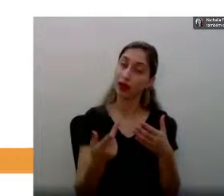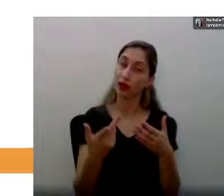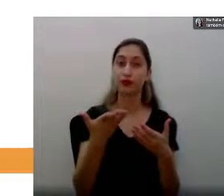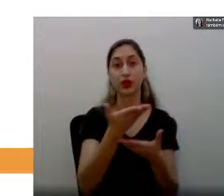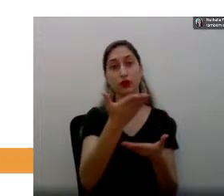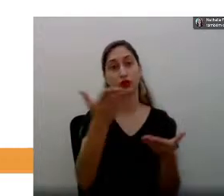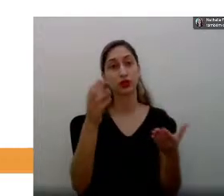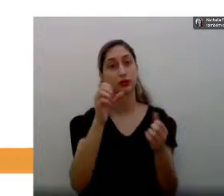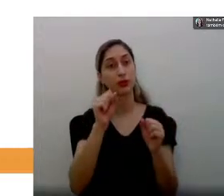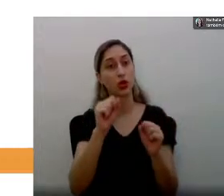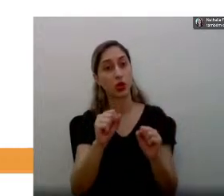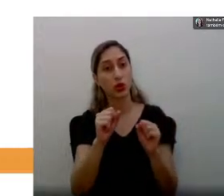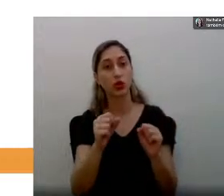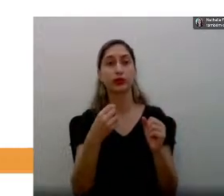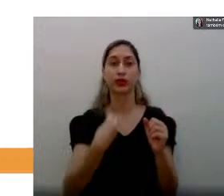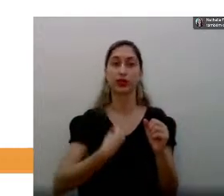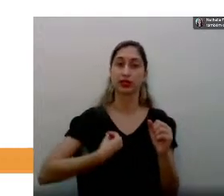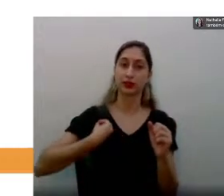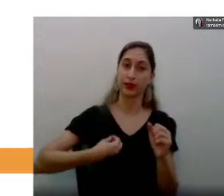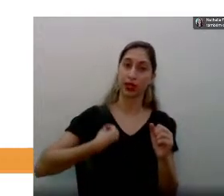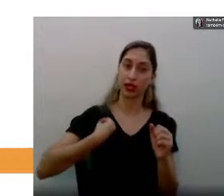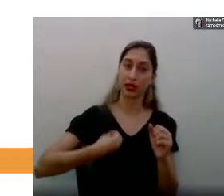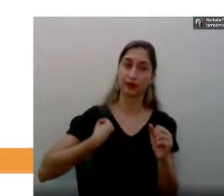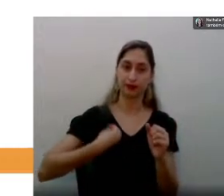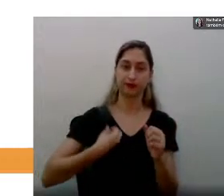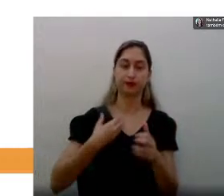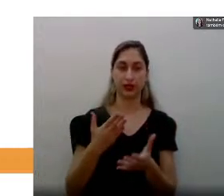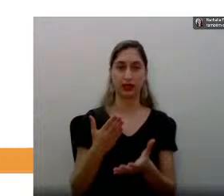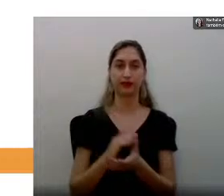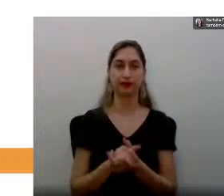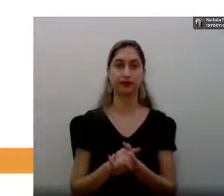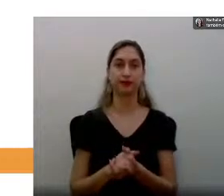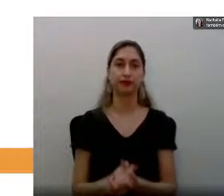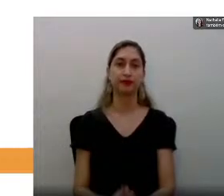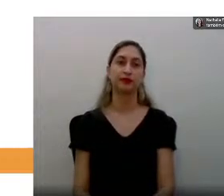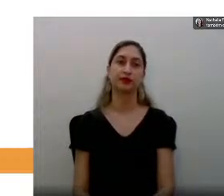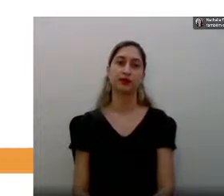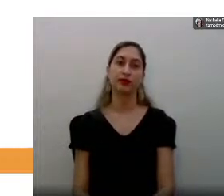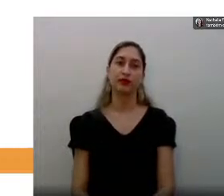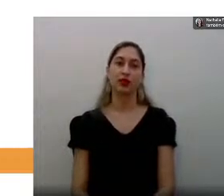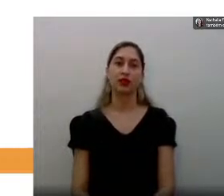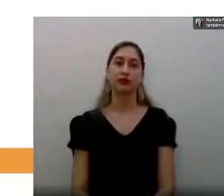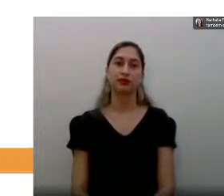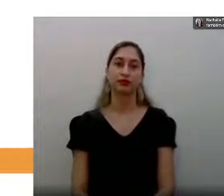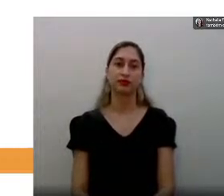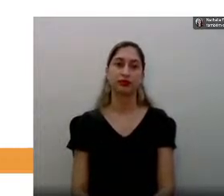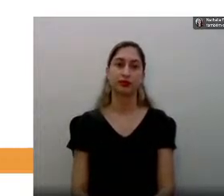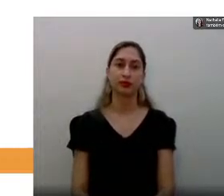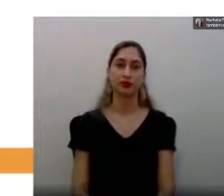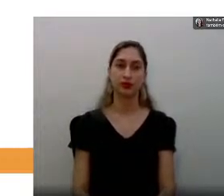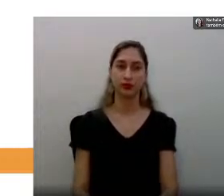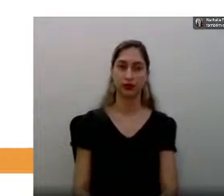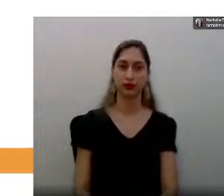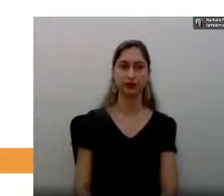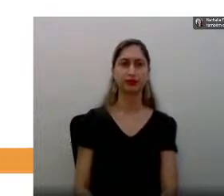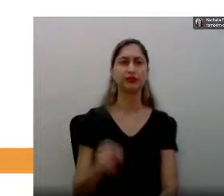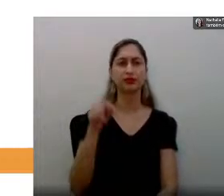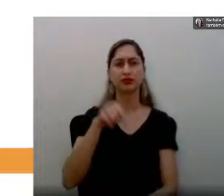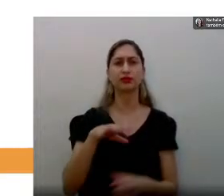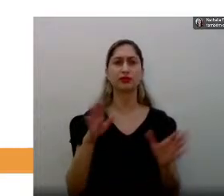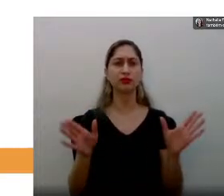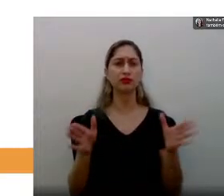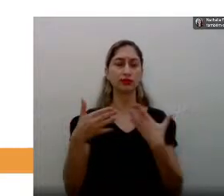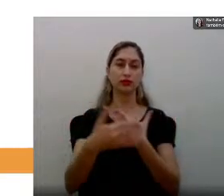perto de você ou então para quem daqui para poder começar a fazer parte tá bom o espaço como a gente chega no espaço conhecimento espaço